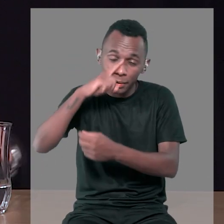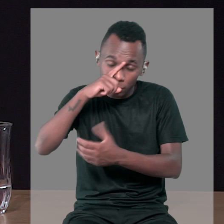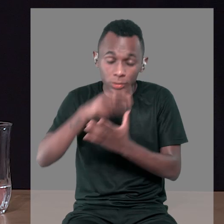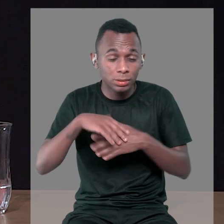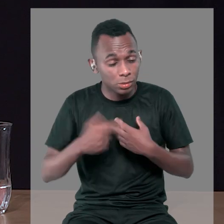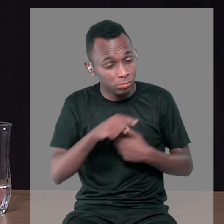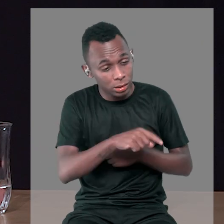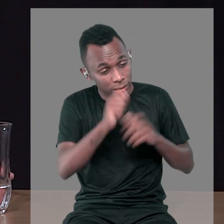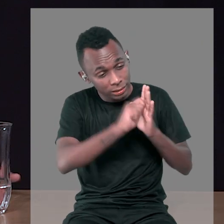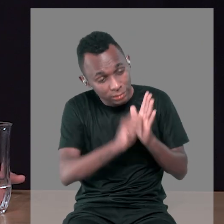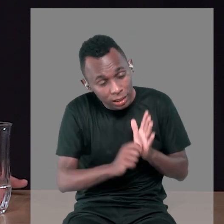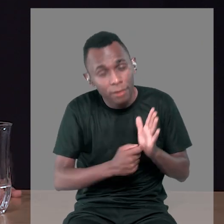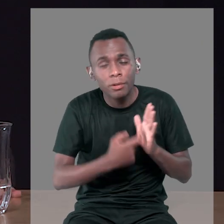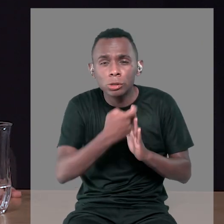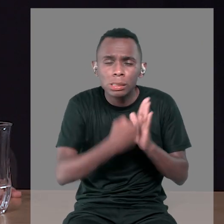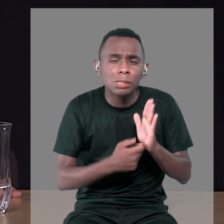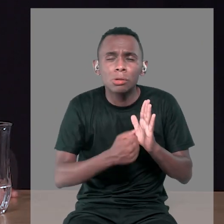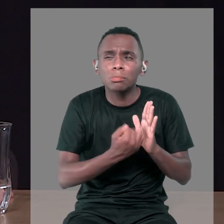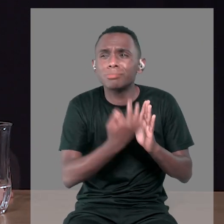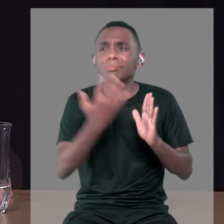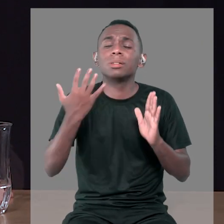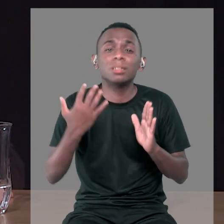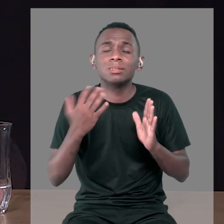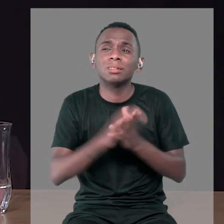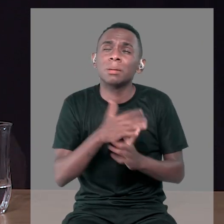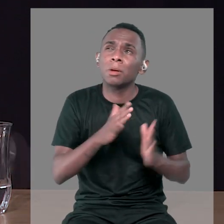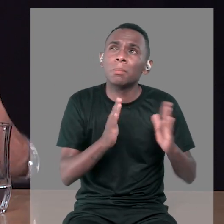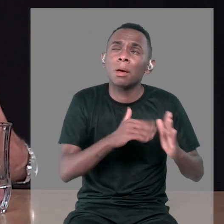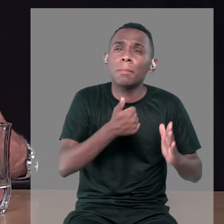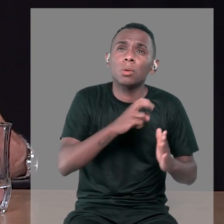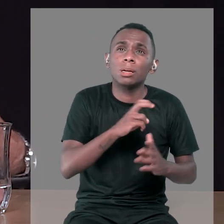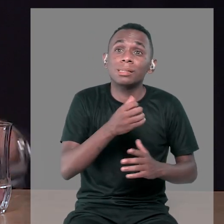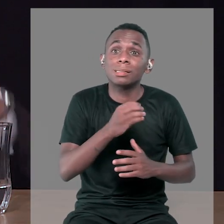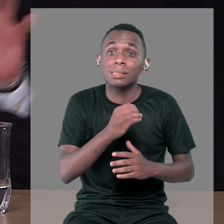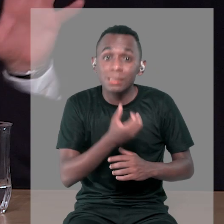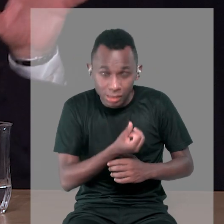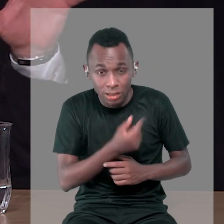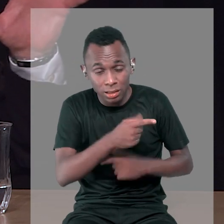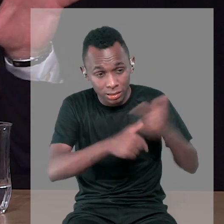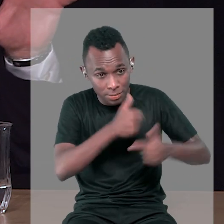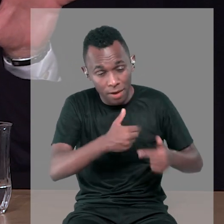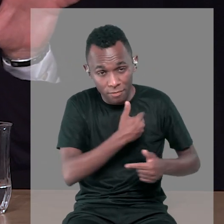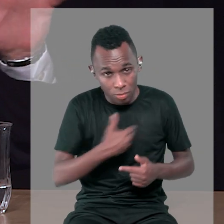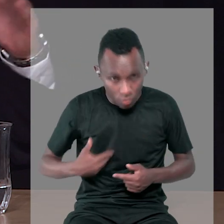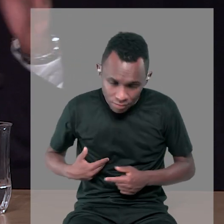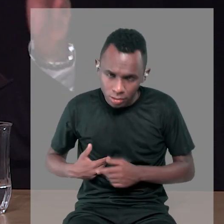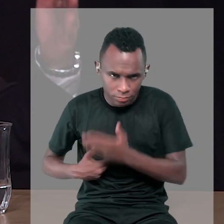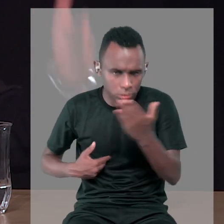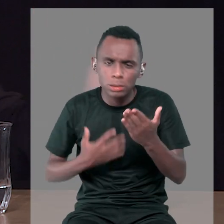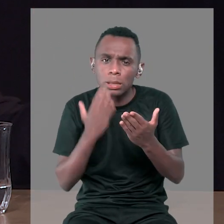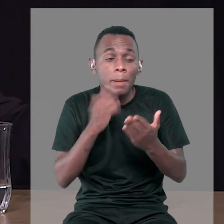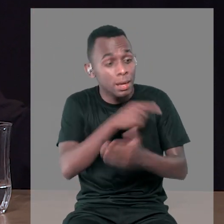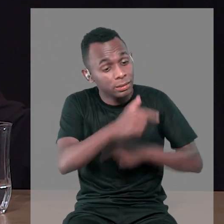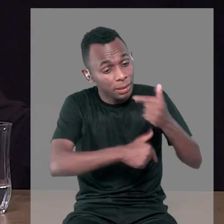escreve dos primeiros textos dele sobre a guerra, em 1506, que ele ainda era funcionário público, não é só para situá-los, né? Maquiavel foi